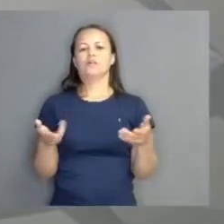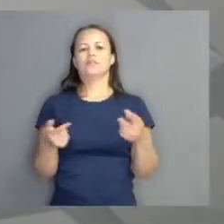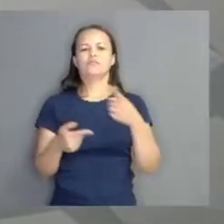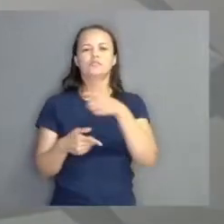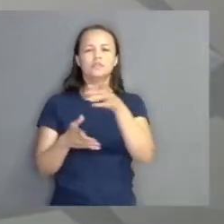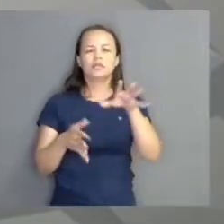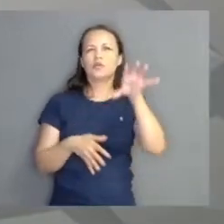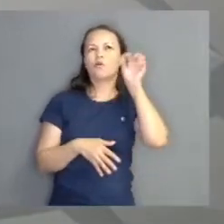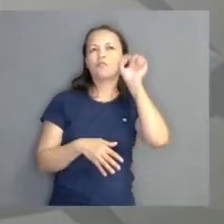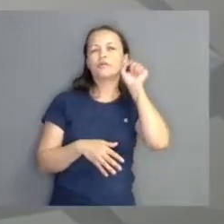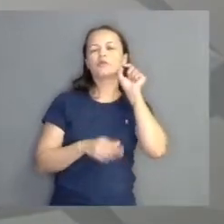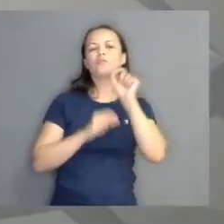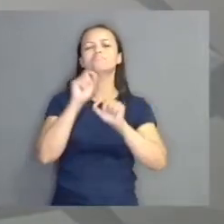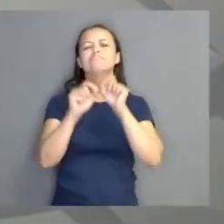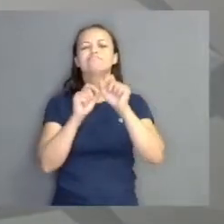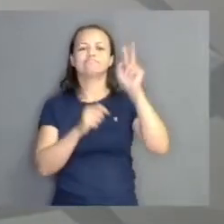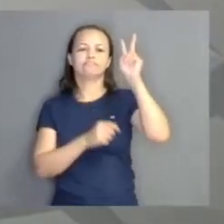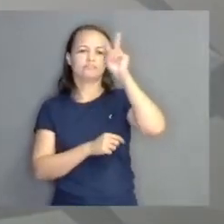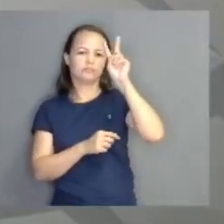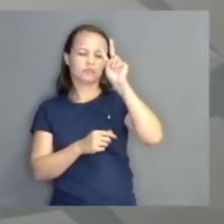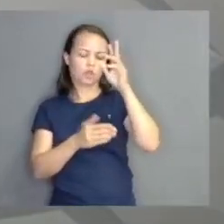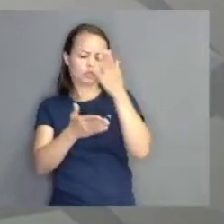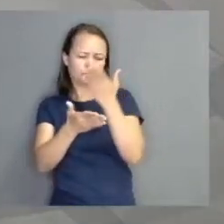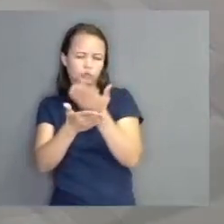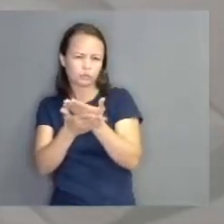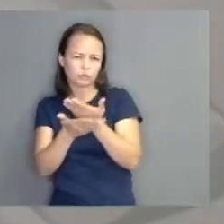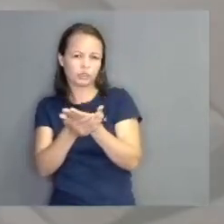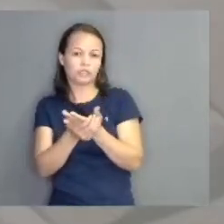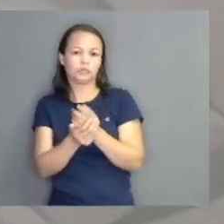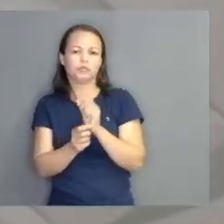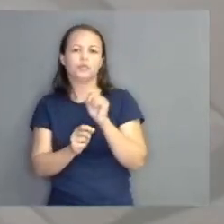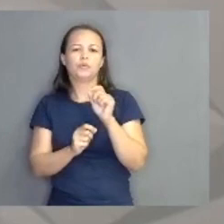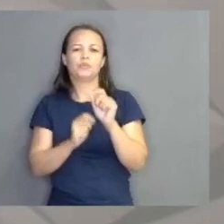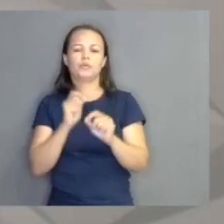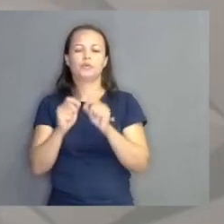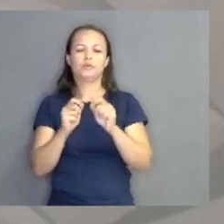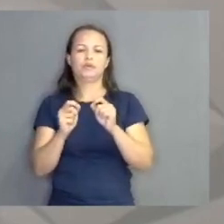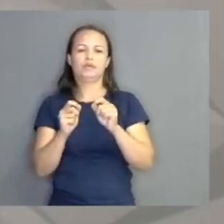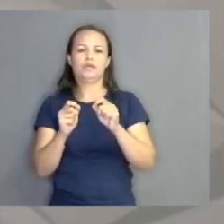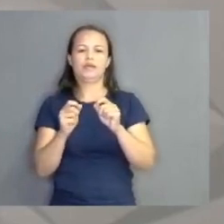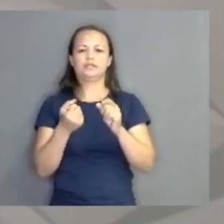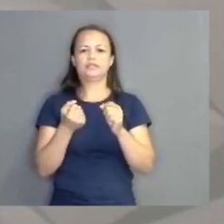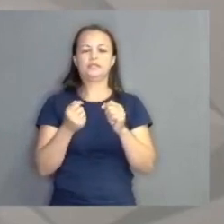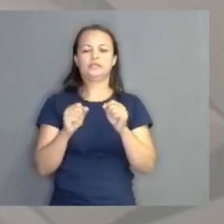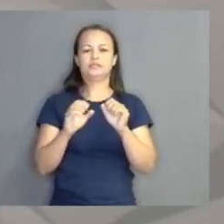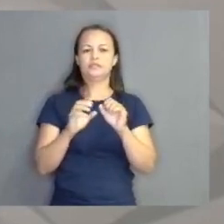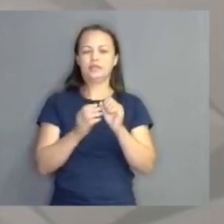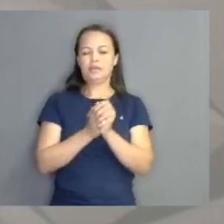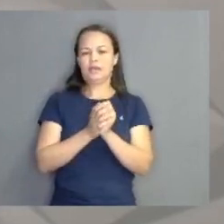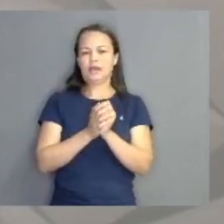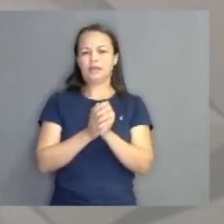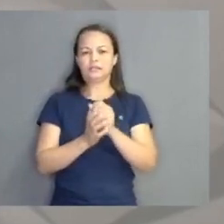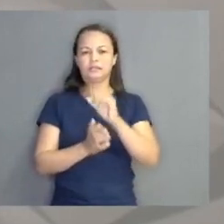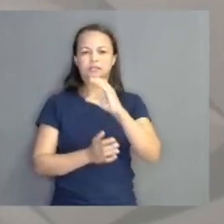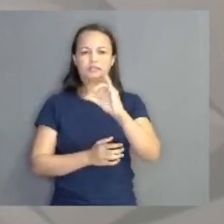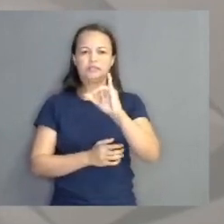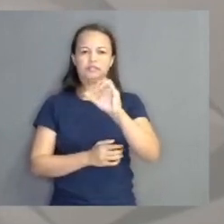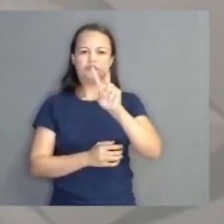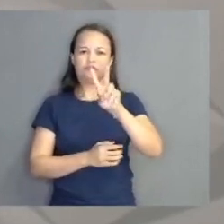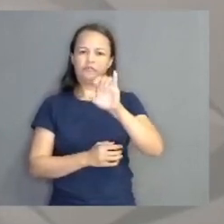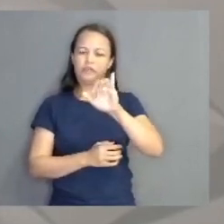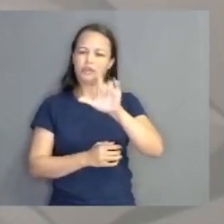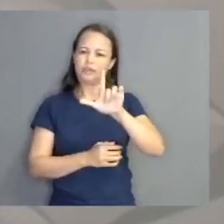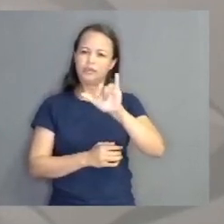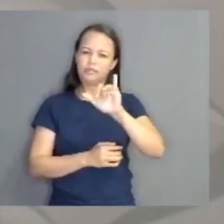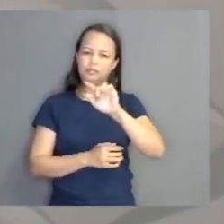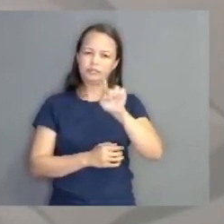história. Estamos estudando o que as várias civilizações fizeram no passado. Estamos